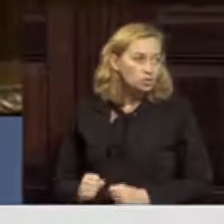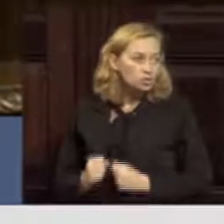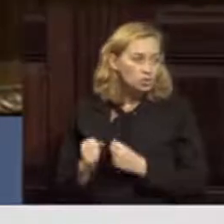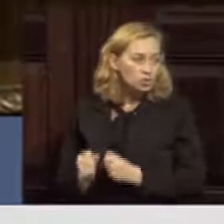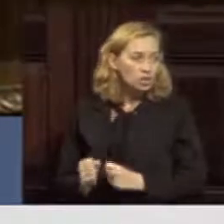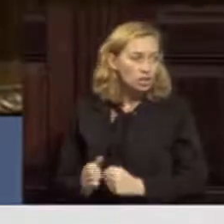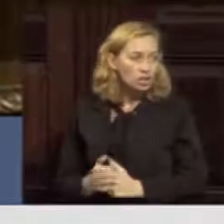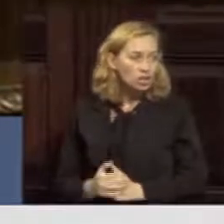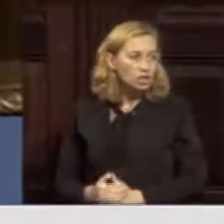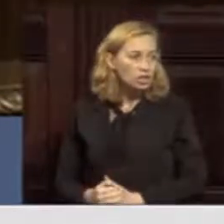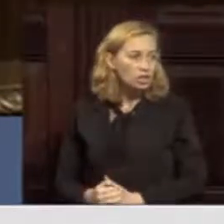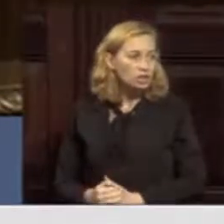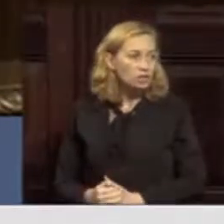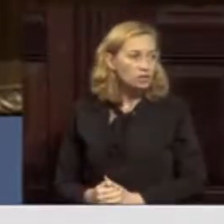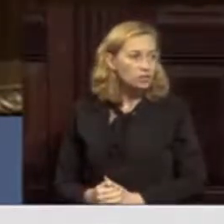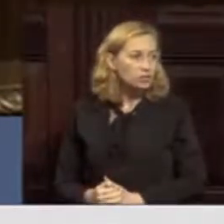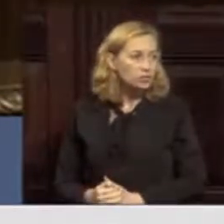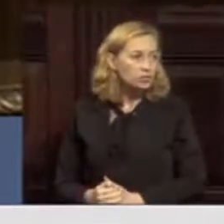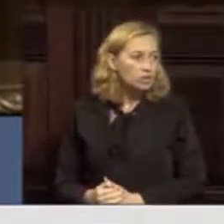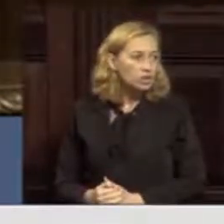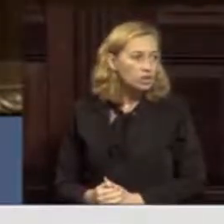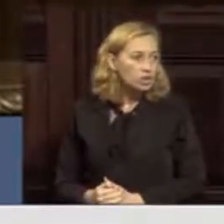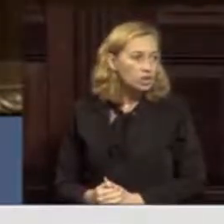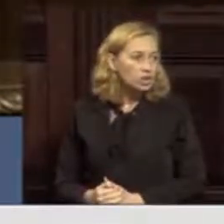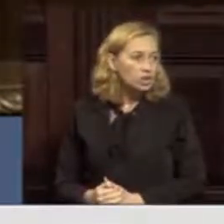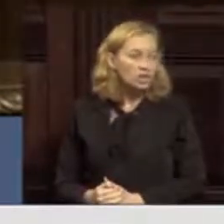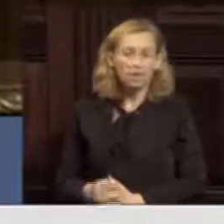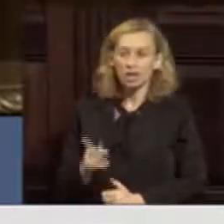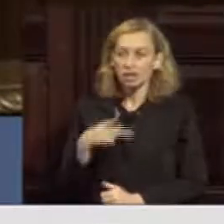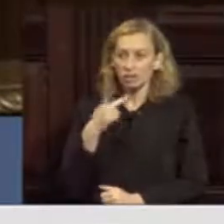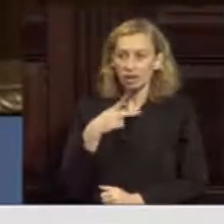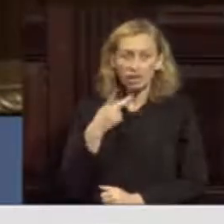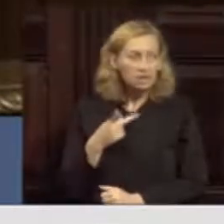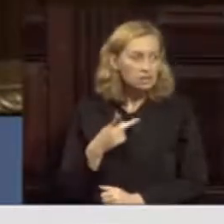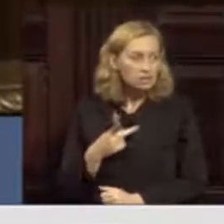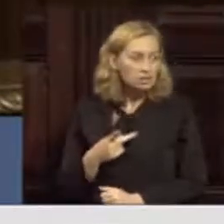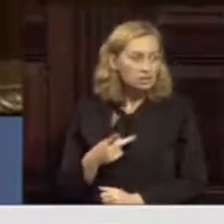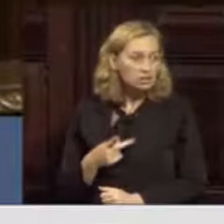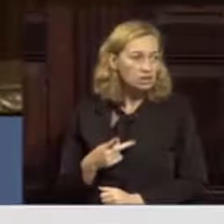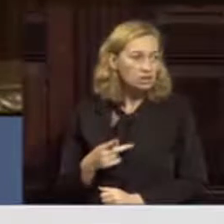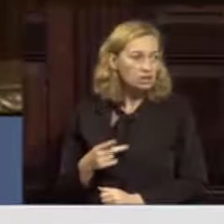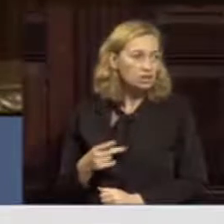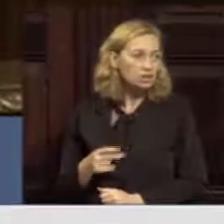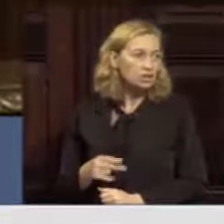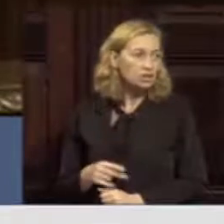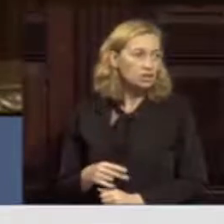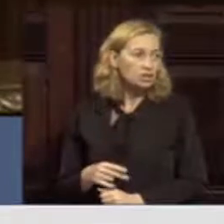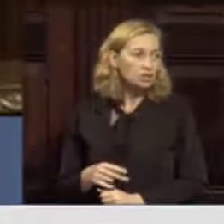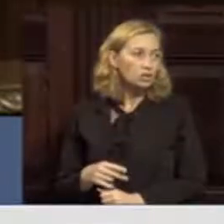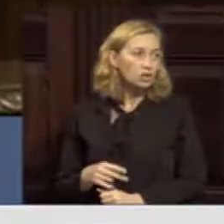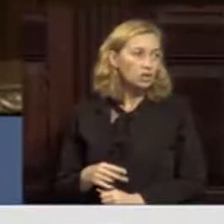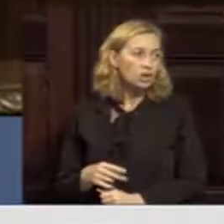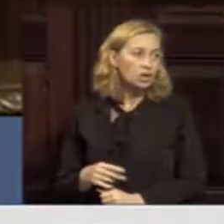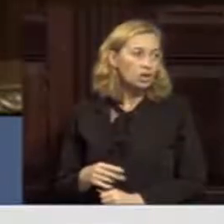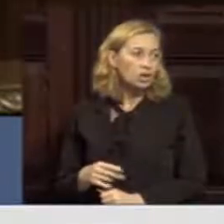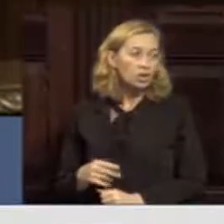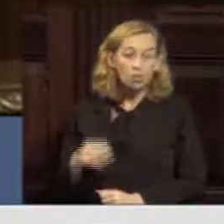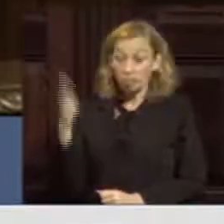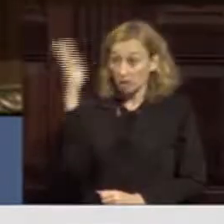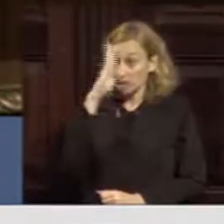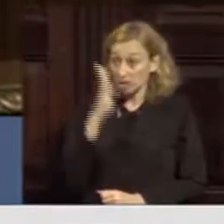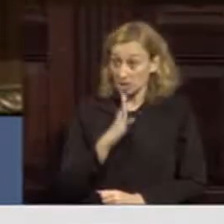um mero comandante do Exército Brasileiro. Ele diz o seguinte: nessa situação que vive o Brasil, resta perguntar